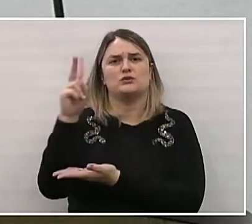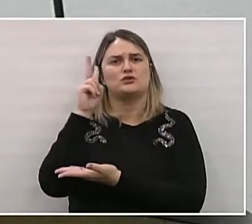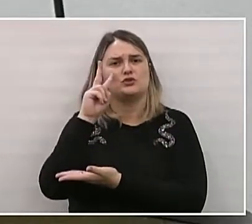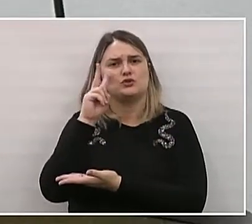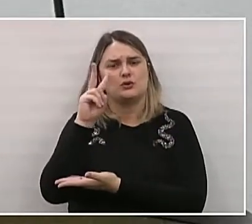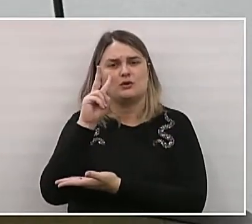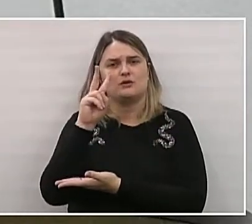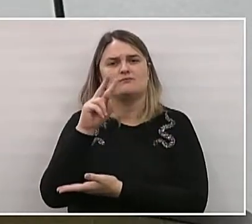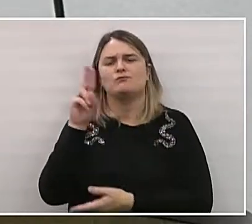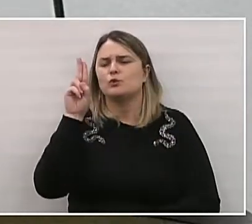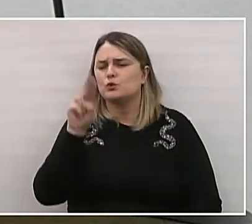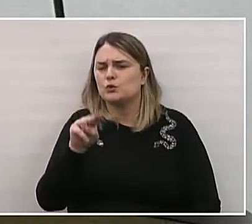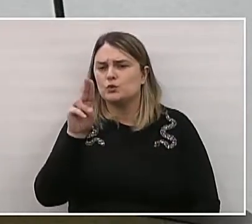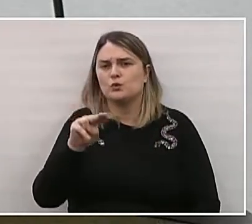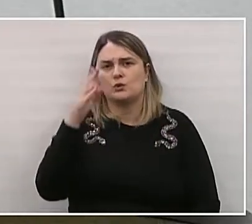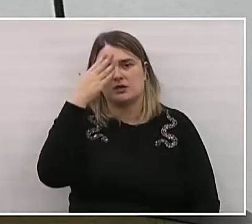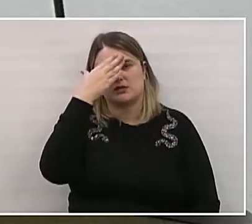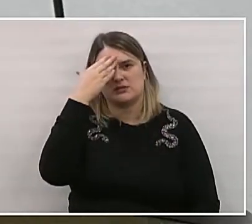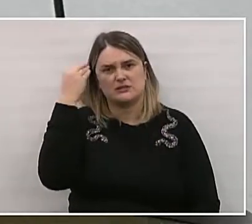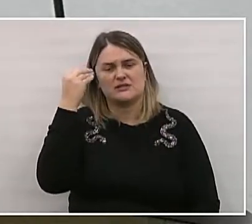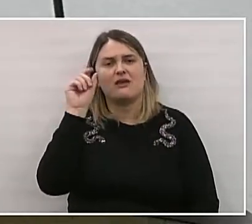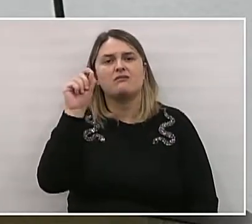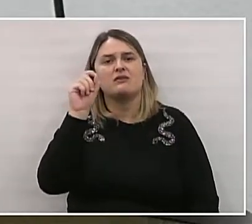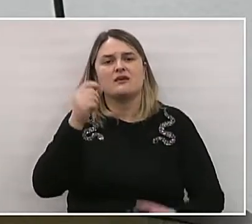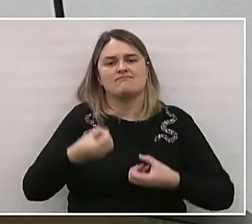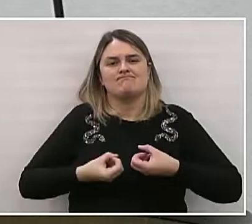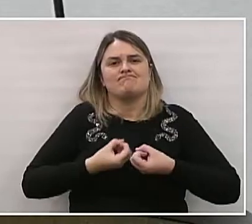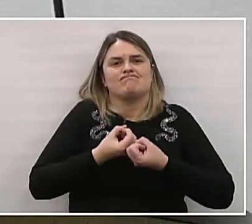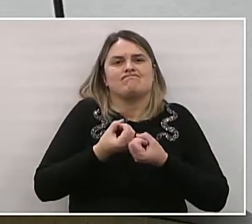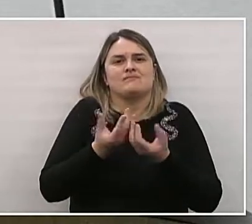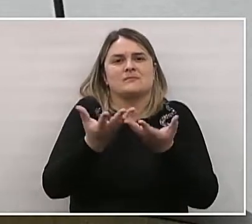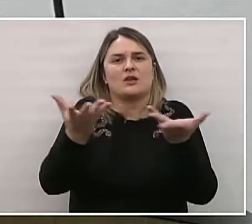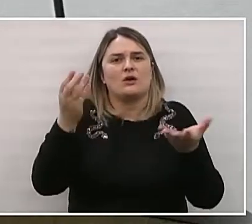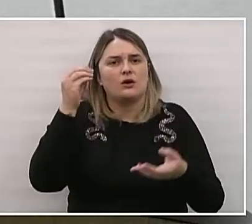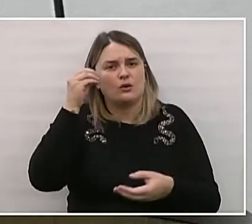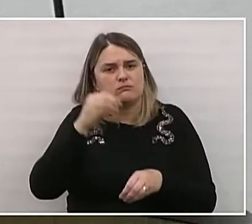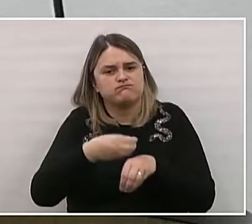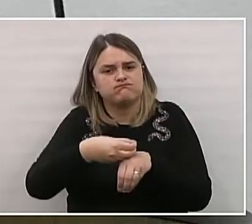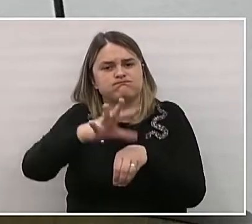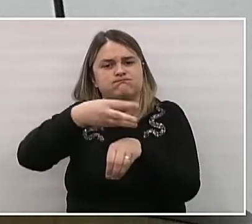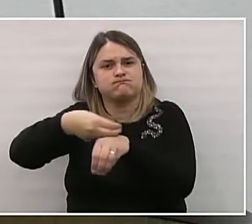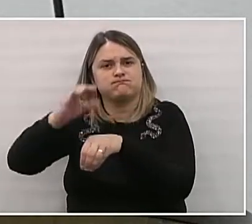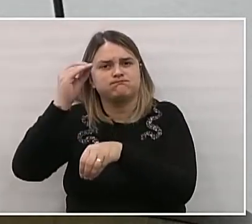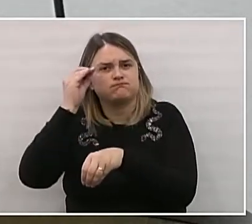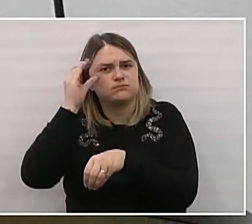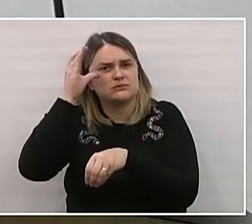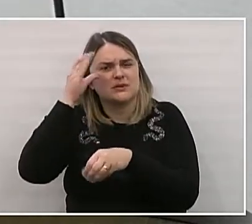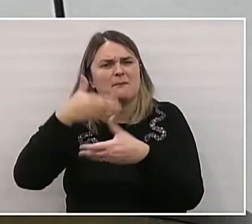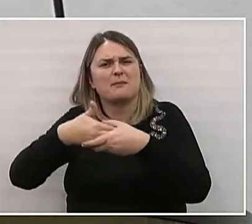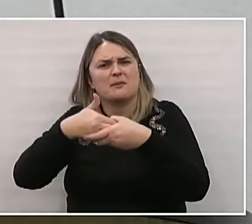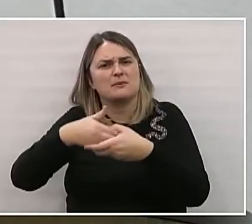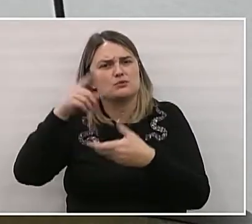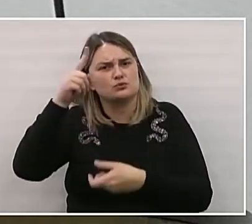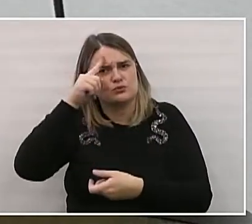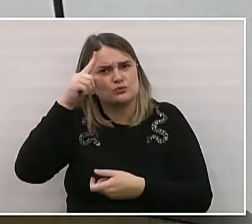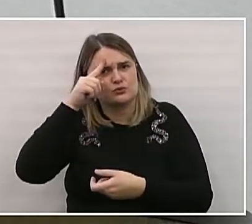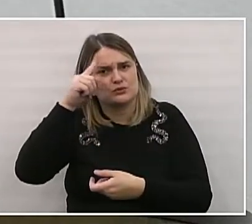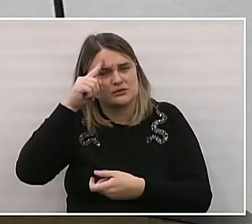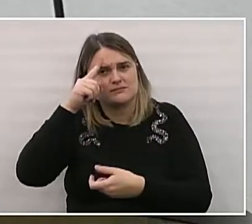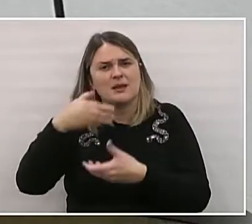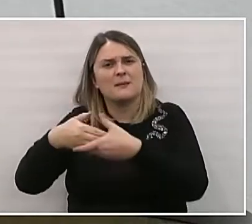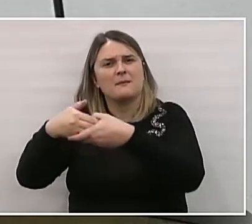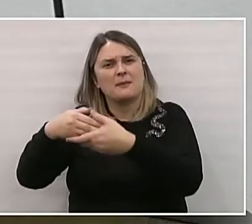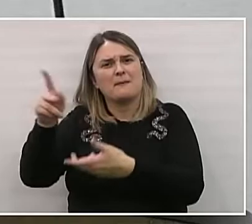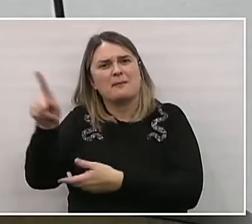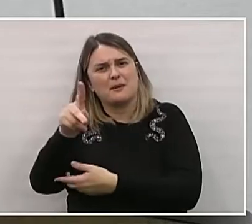E vamos nos esquecer de que quem compartilha conhecimento merece parabéns todos os dias. Parabéns,